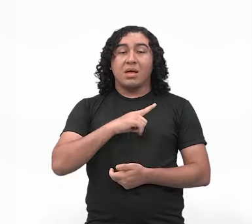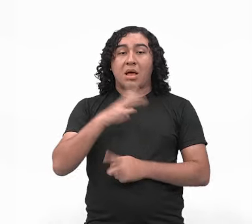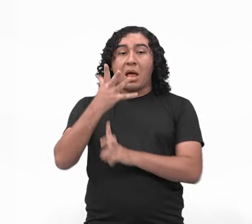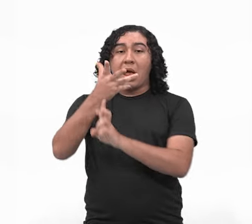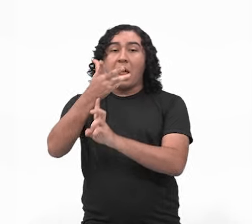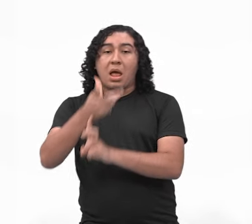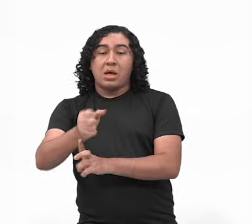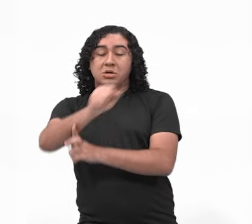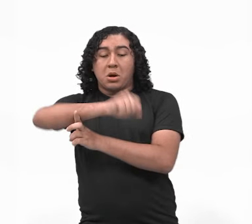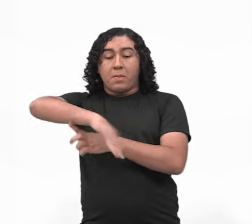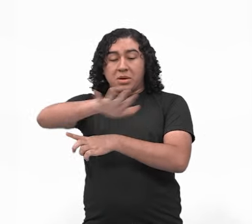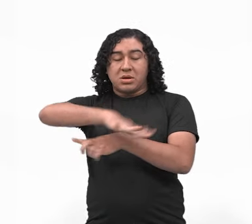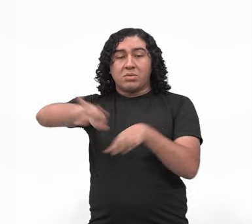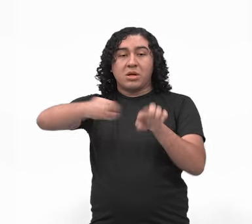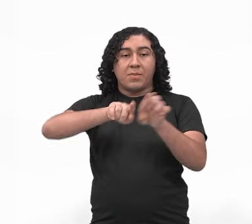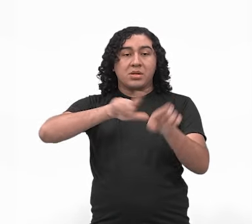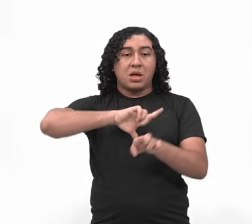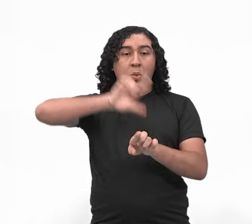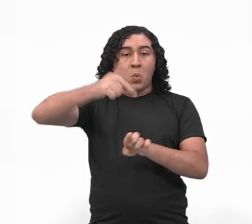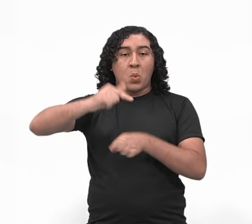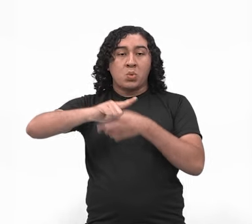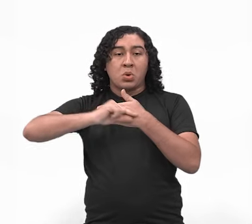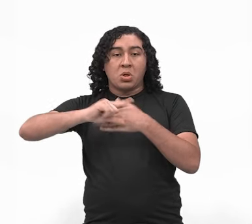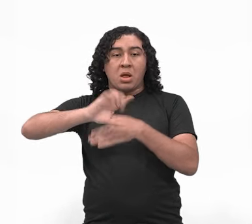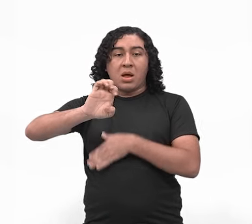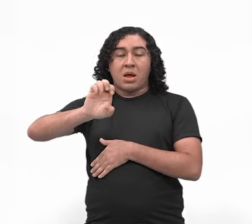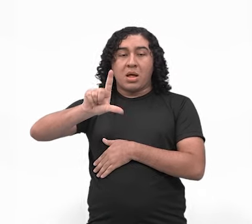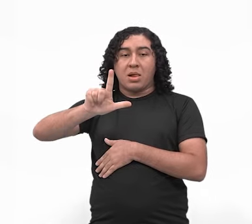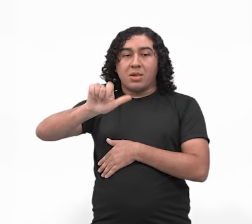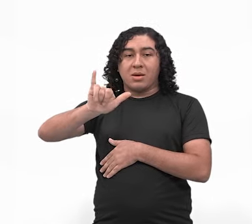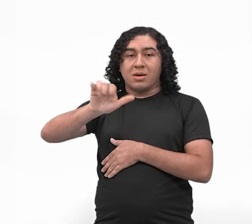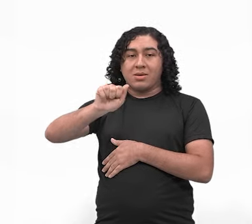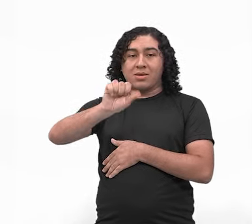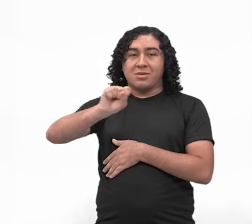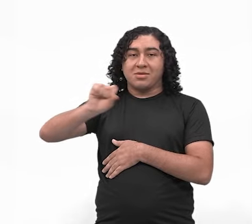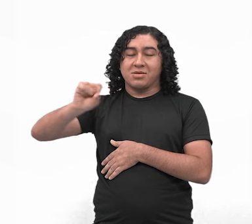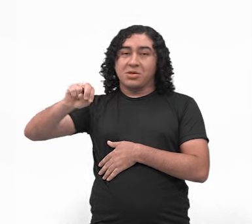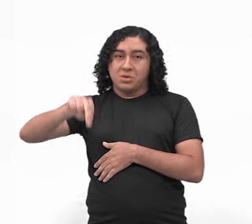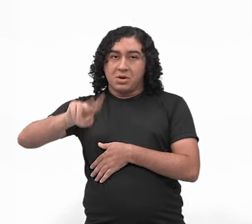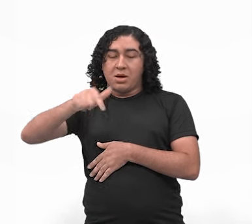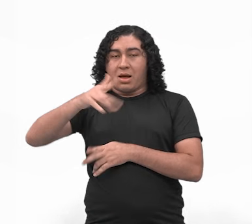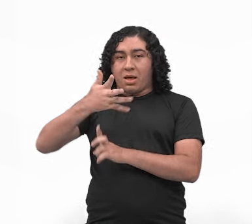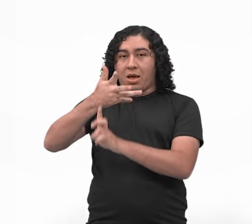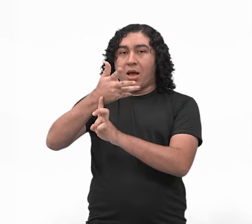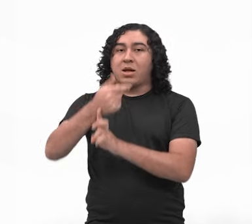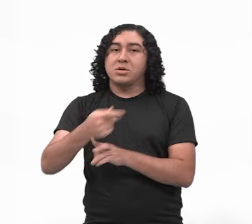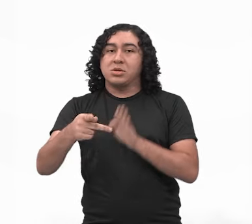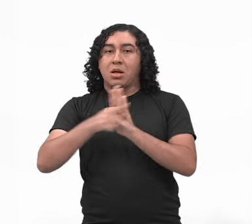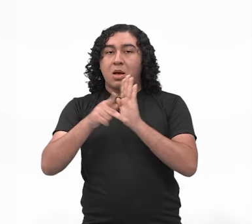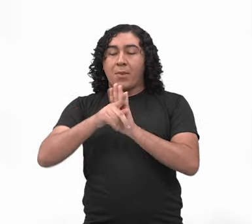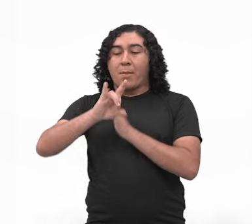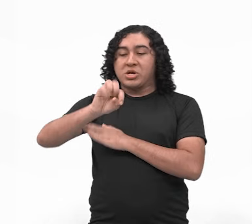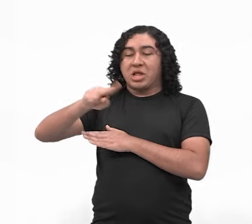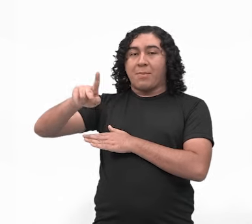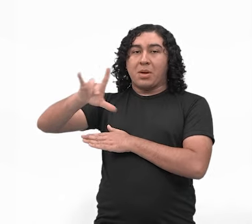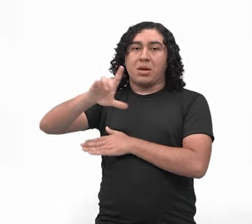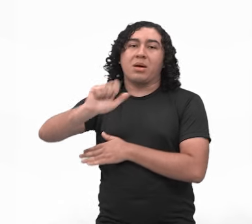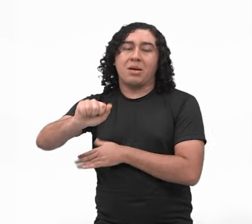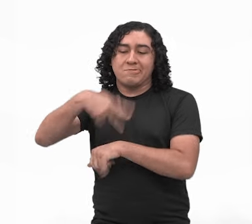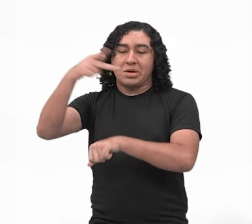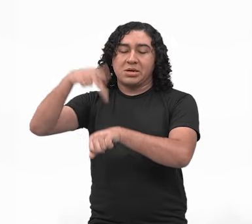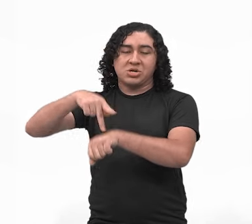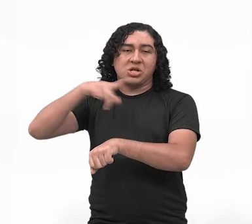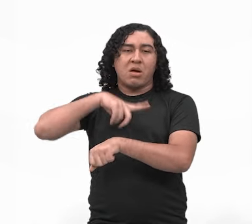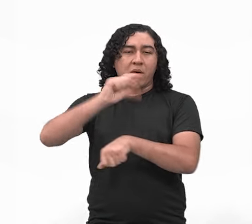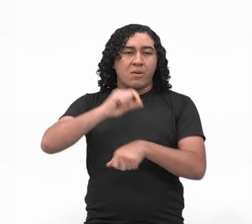aí o Eliasson, né? Eliasson, artista dinamarquês que cria instalações envolvendo muitas vezes